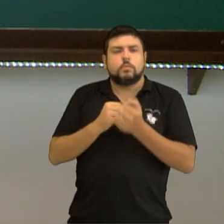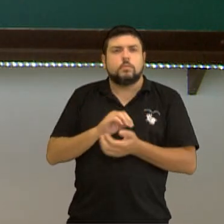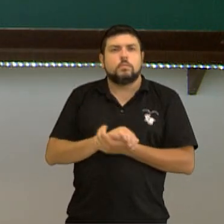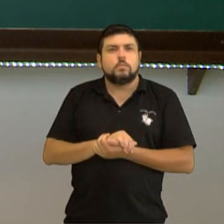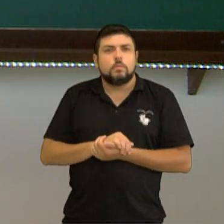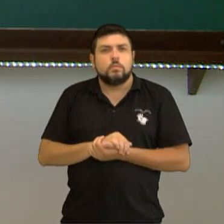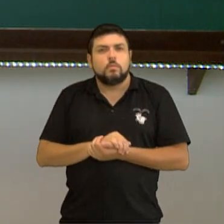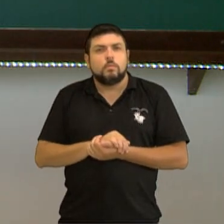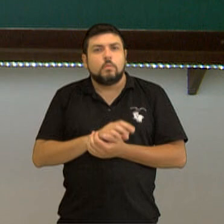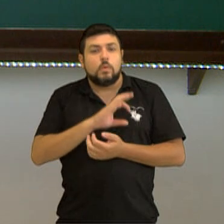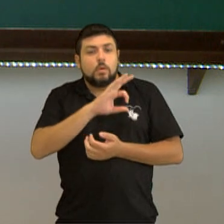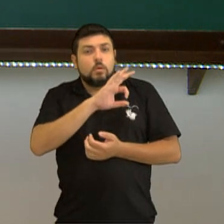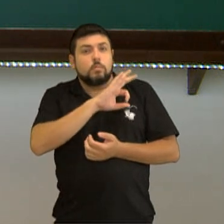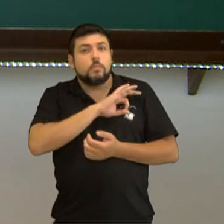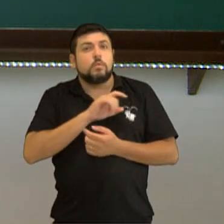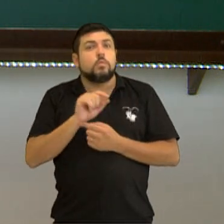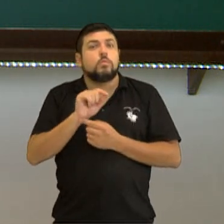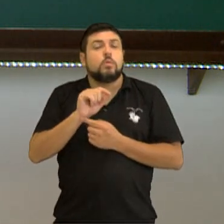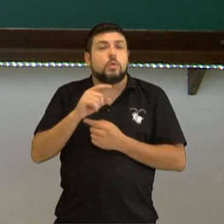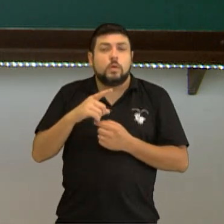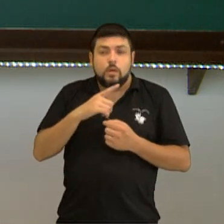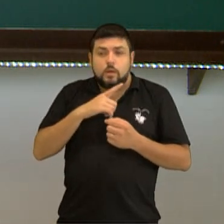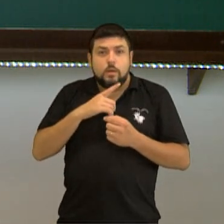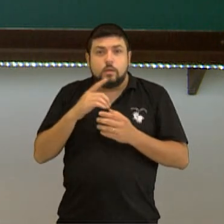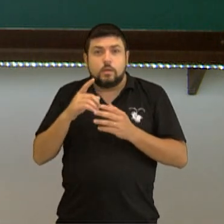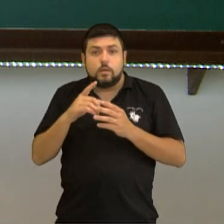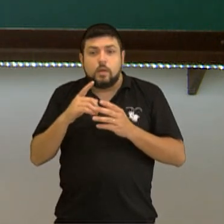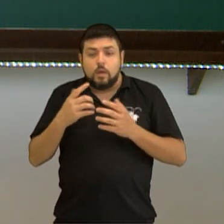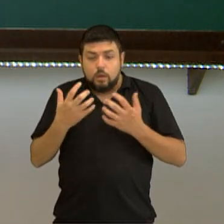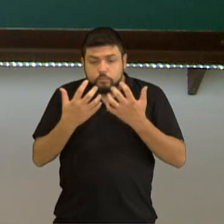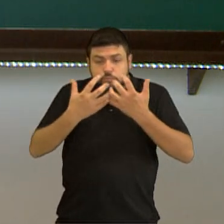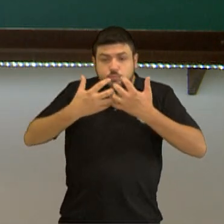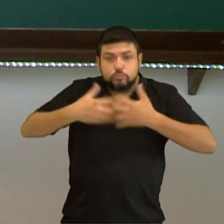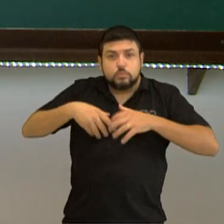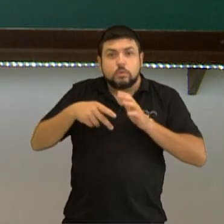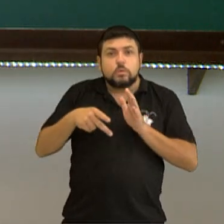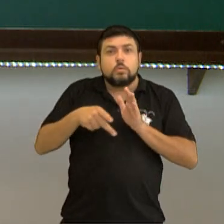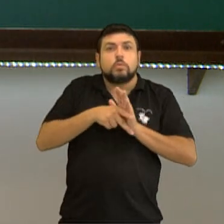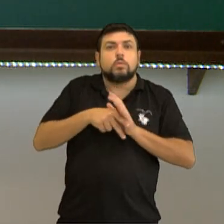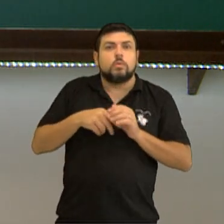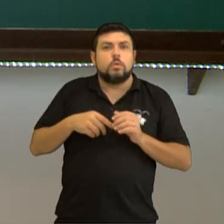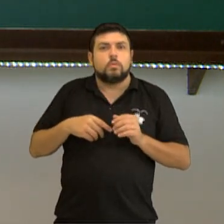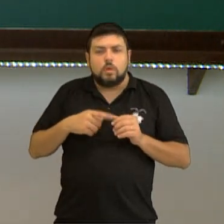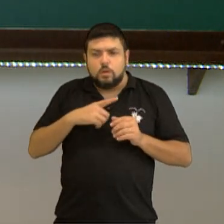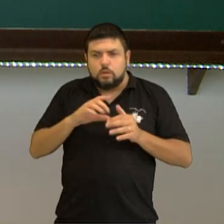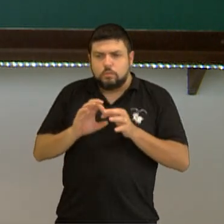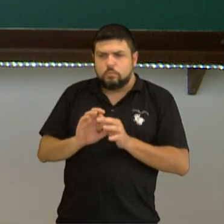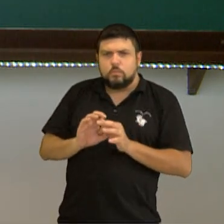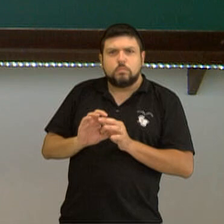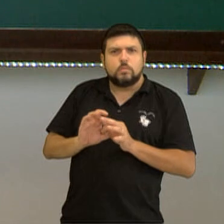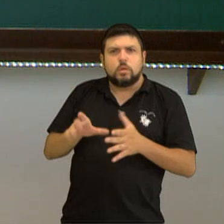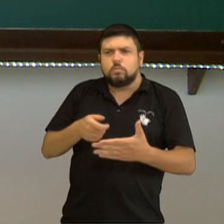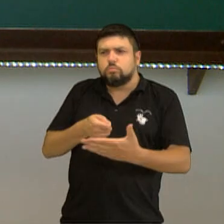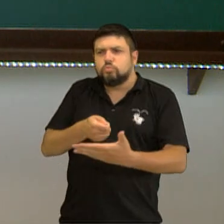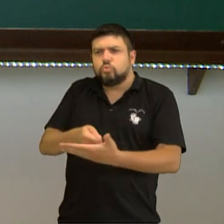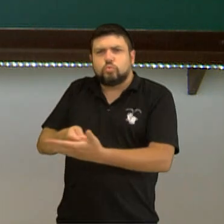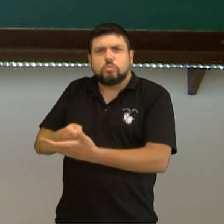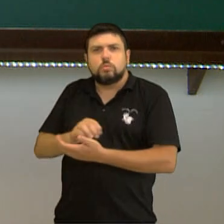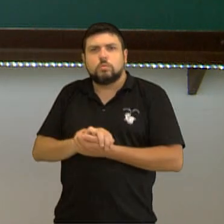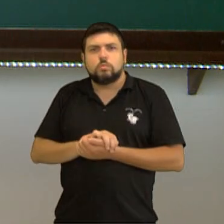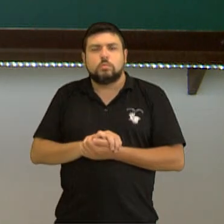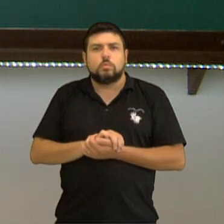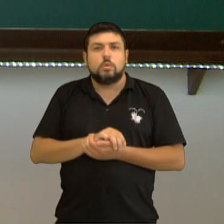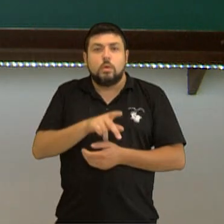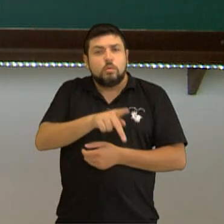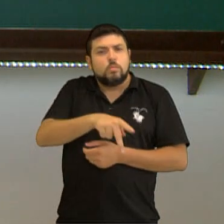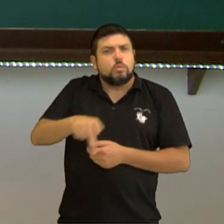poder. Ela tem a função social daquele poder. Então, ela tem a liberdade daquilo. O professor, numa sala de aula, tem a liberdade de cátedra,